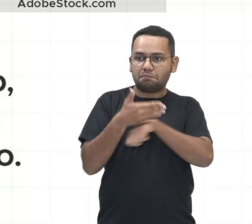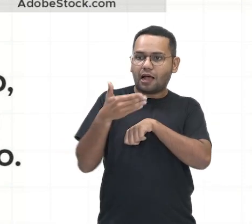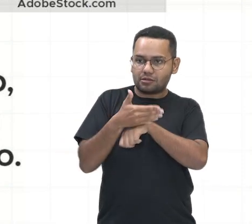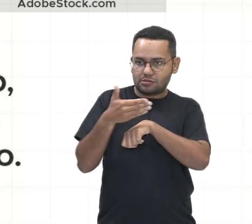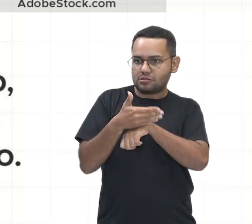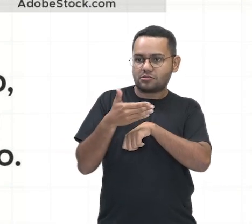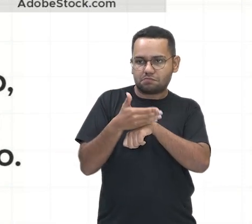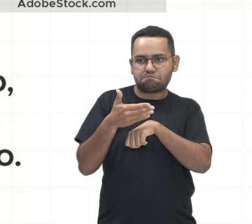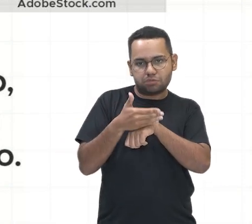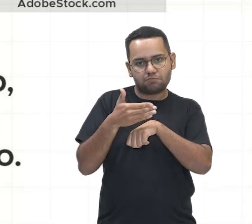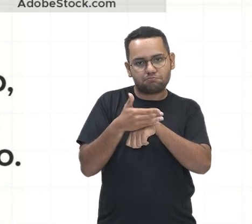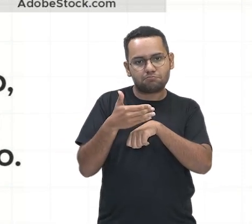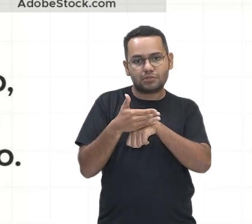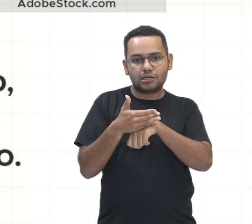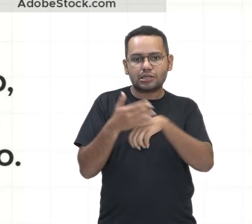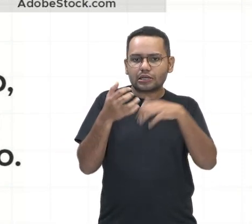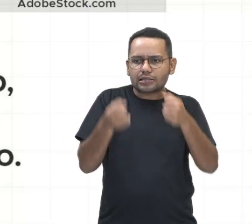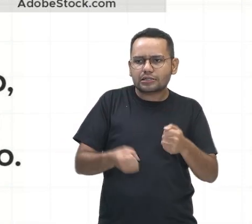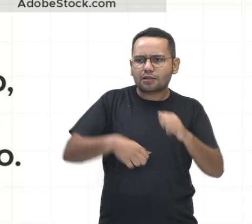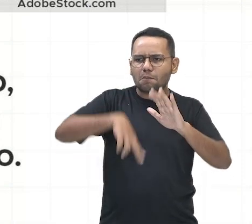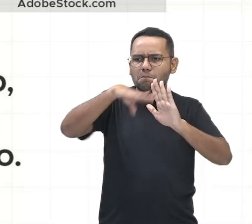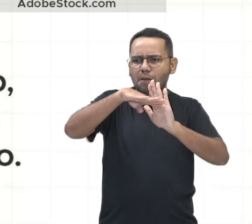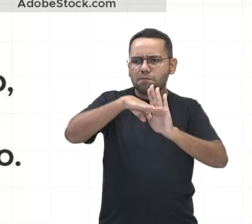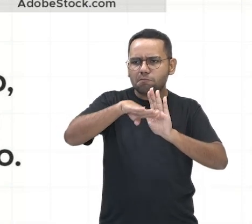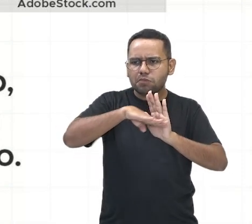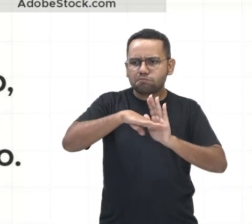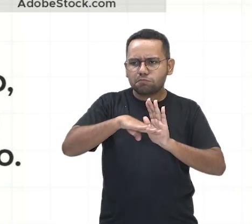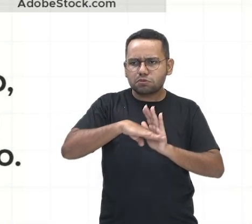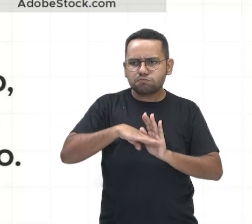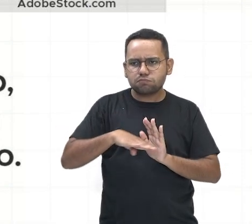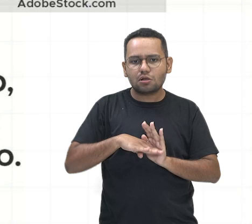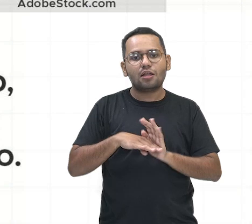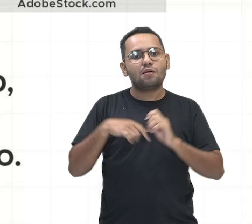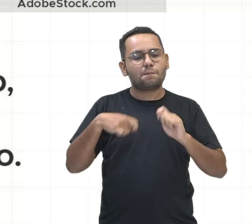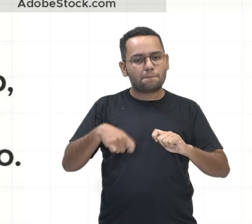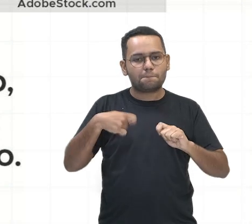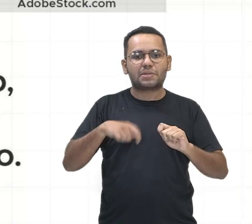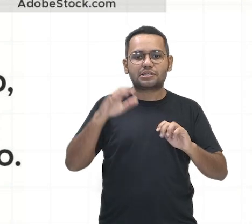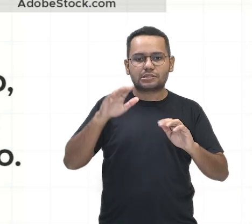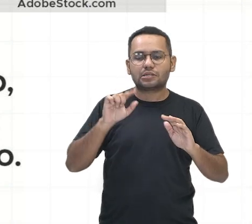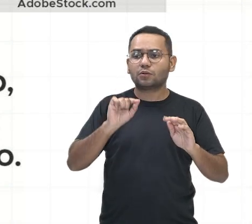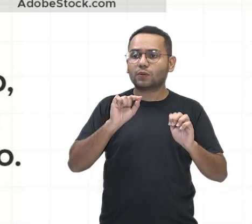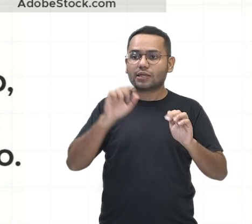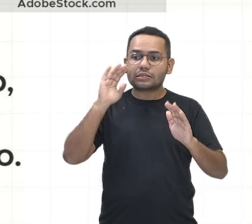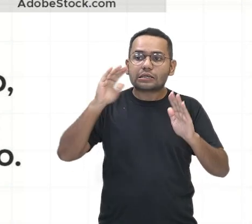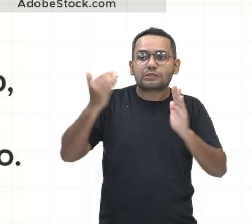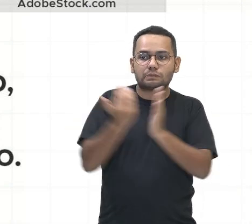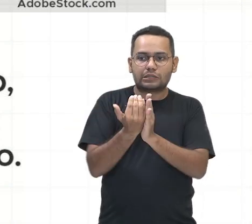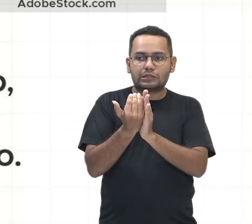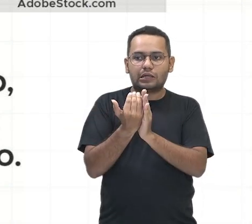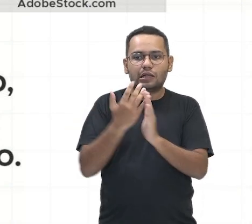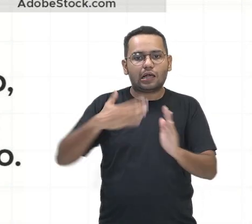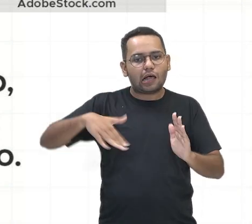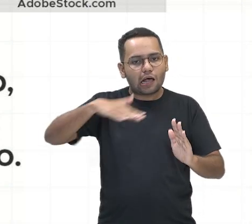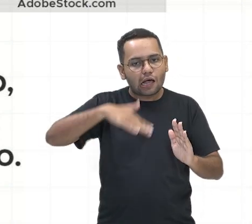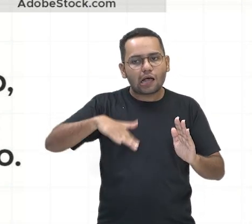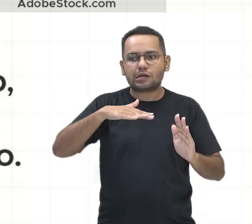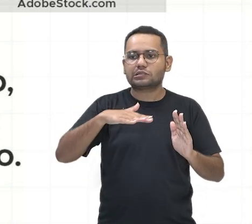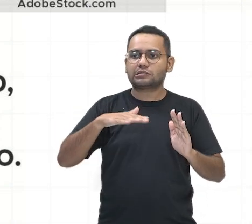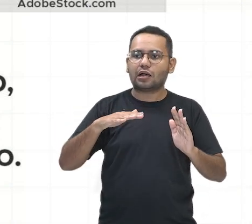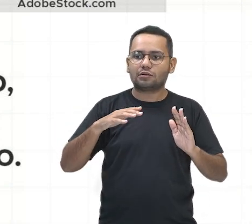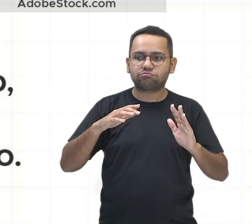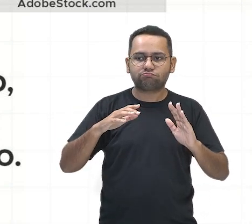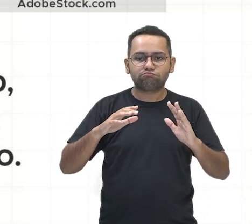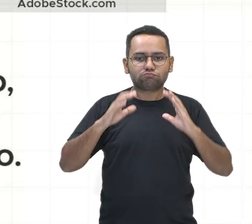vai adotar os princípios éticos e morais dessa religião.